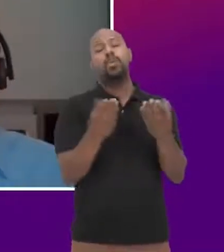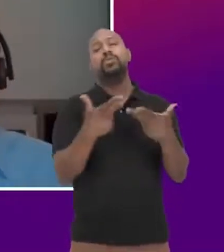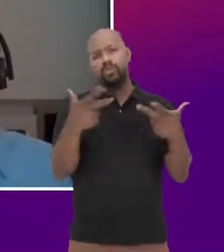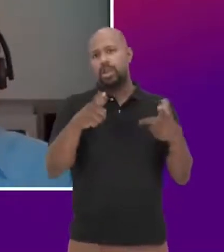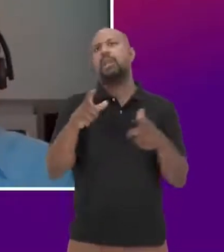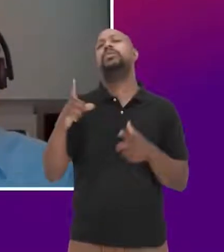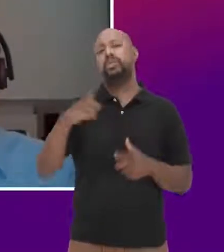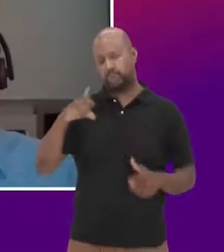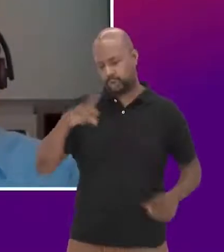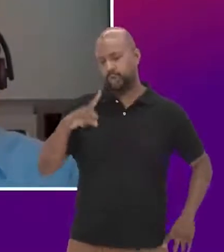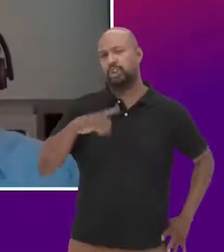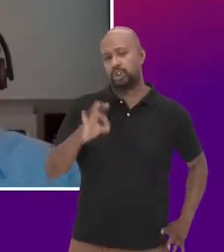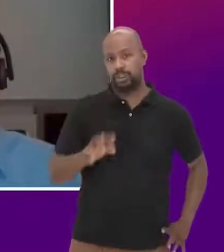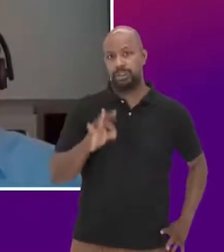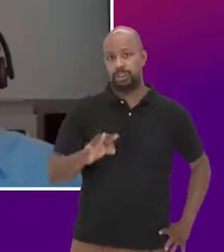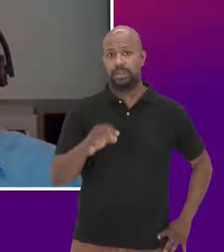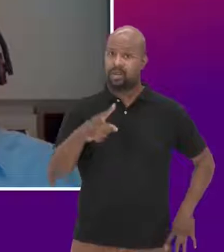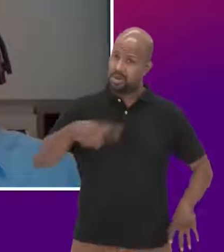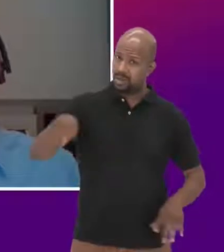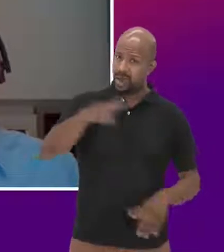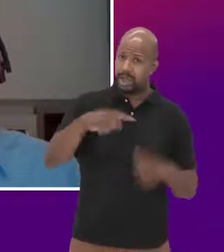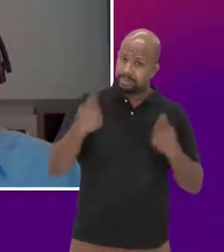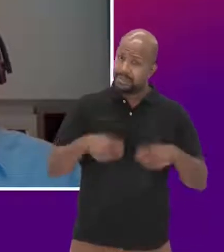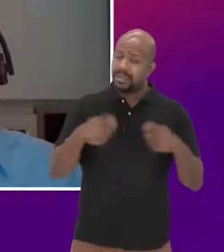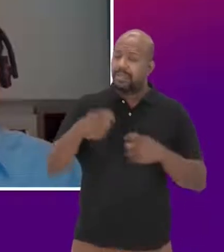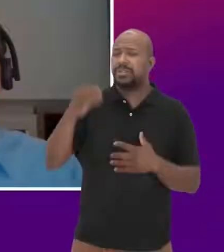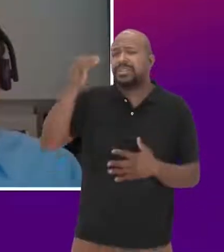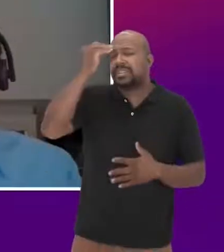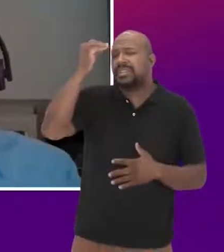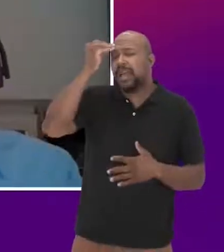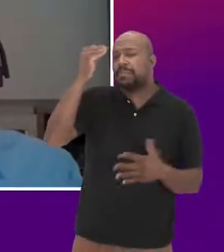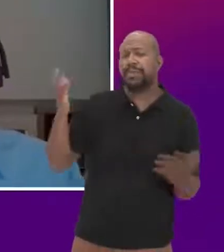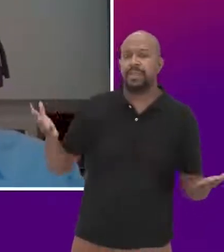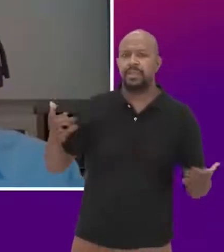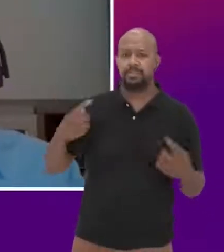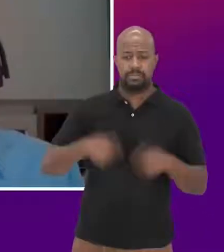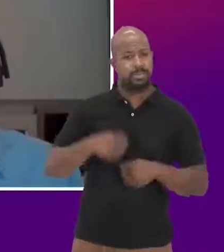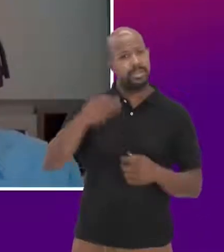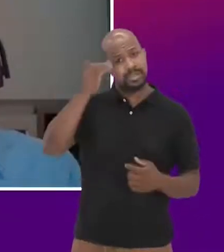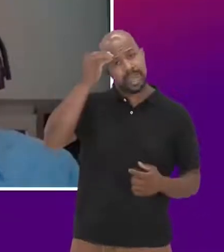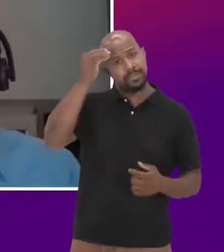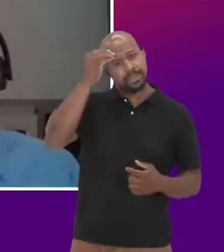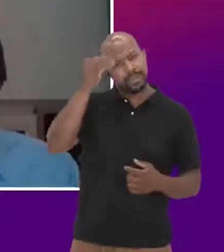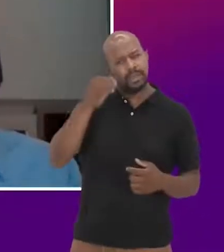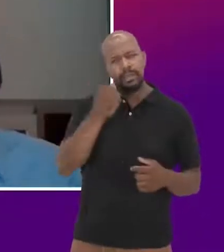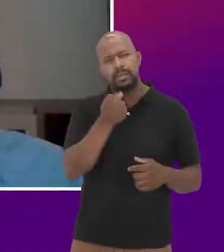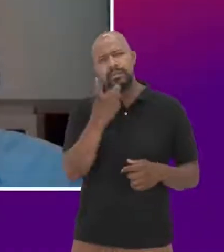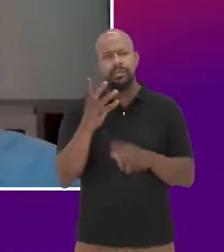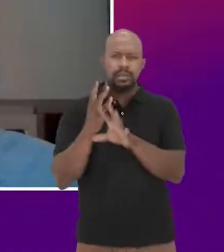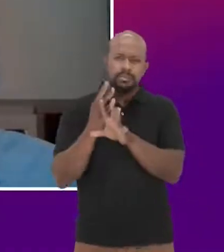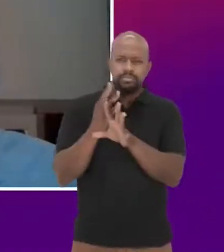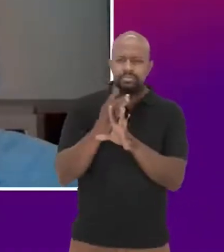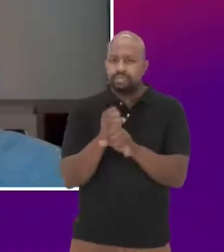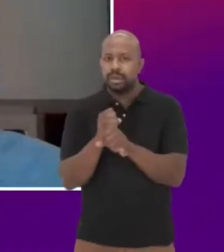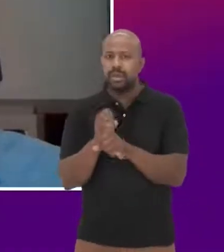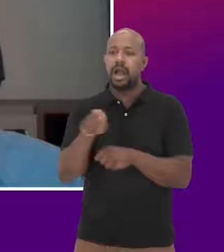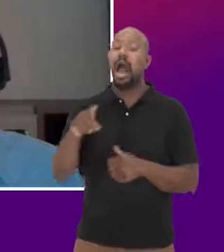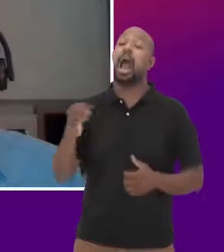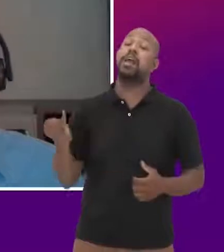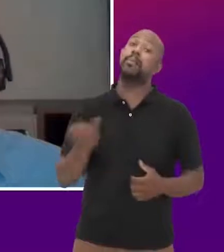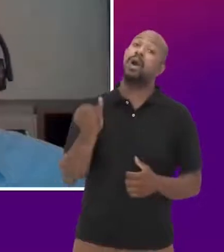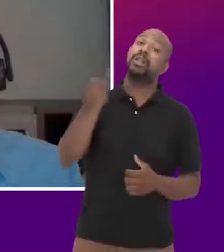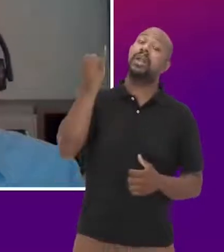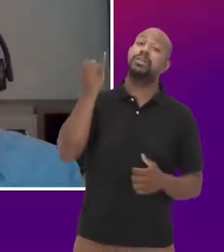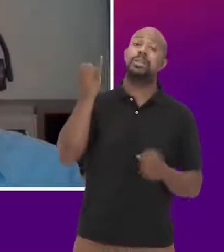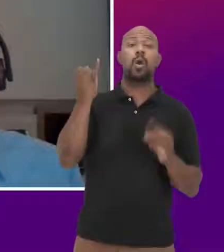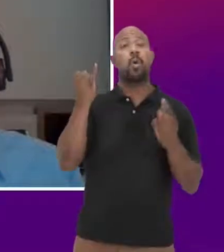acontece. O que nós temos que saber? Saber quantificar a relevância ou